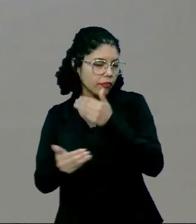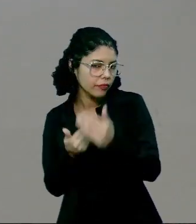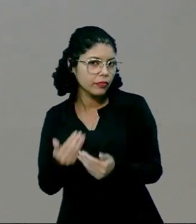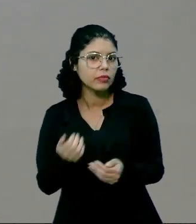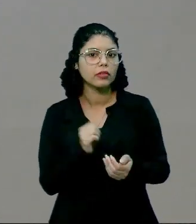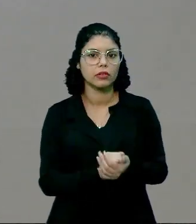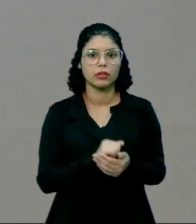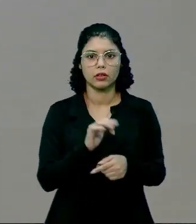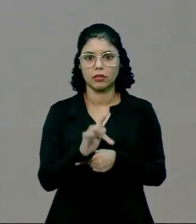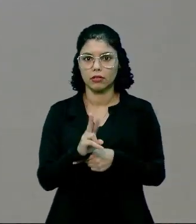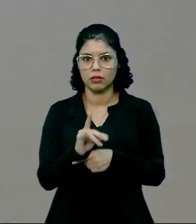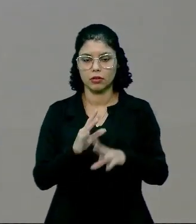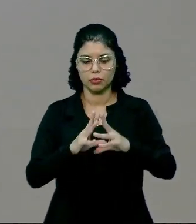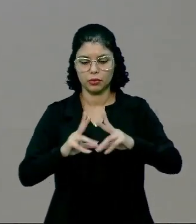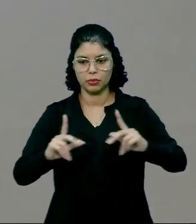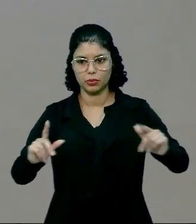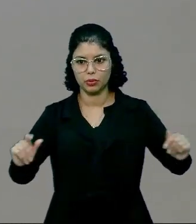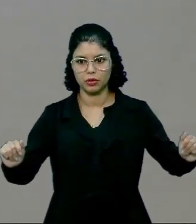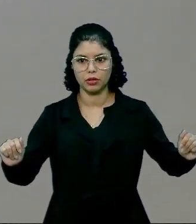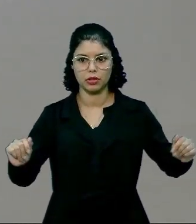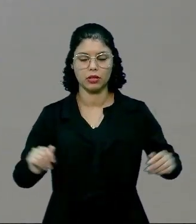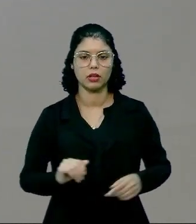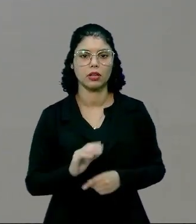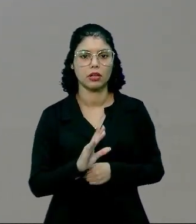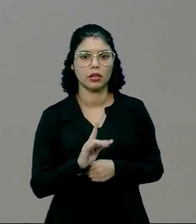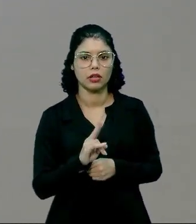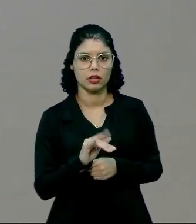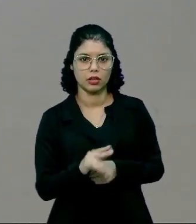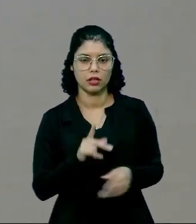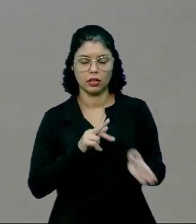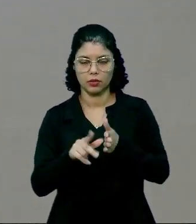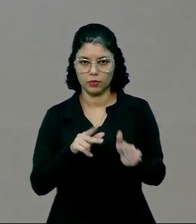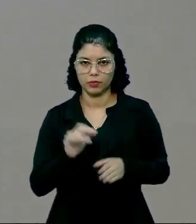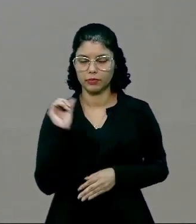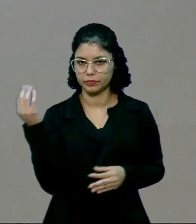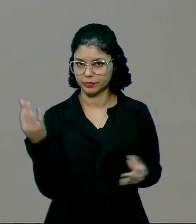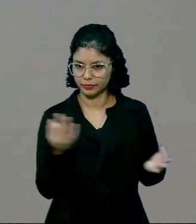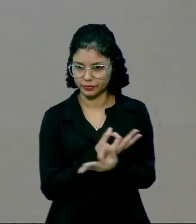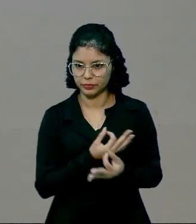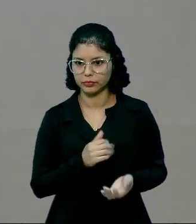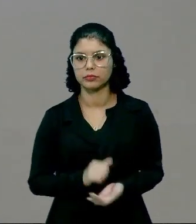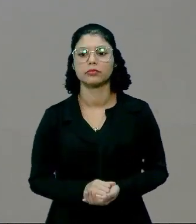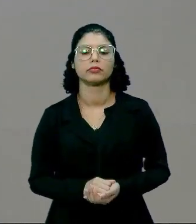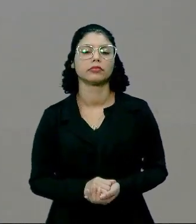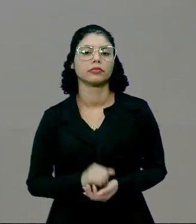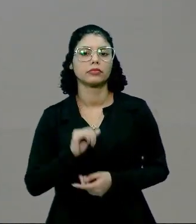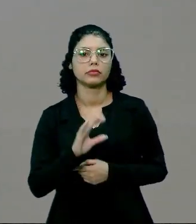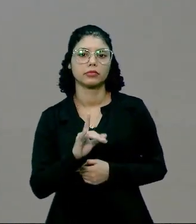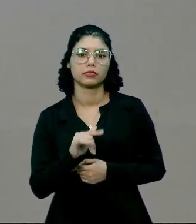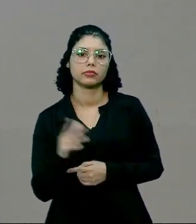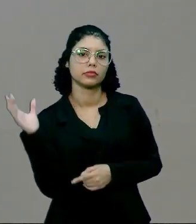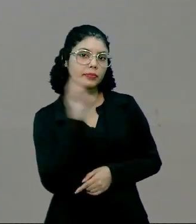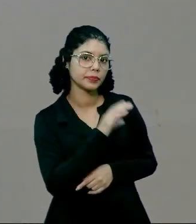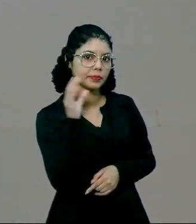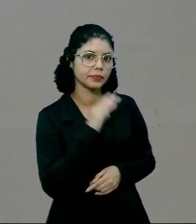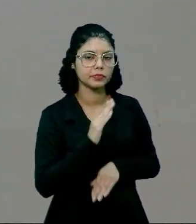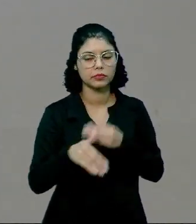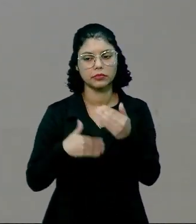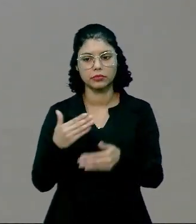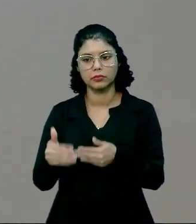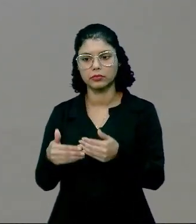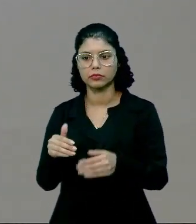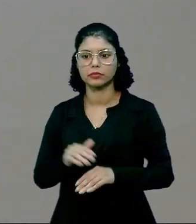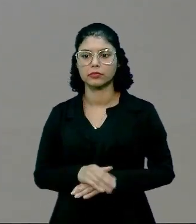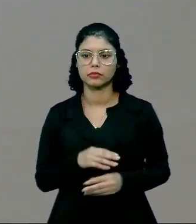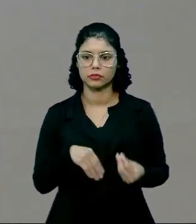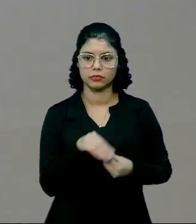de fermentação de decomposição a catálise lá da biologia perfeito então catalisador ele acelera o processo